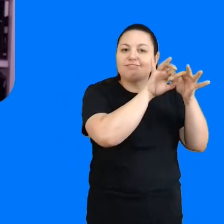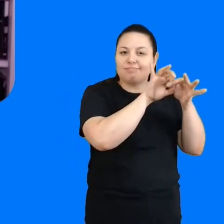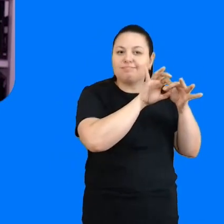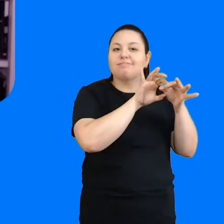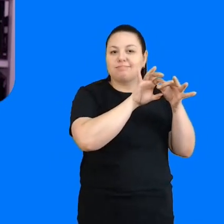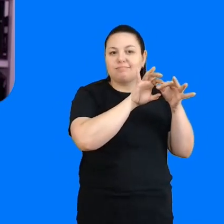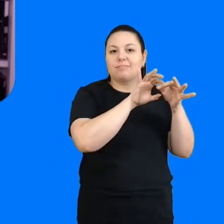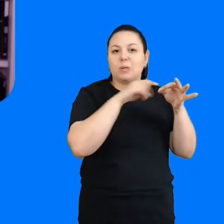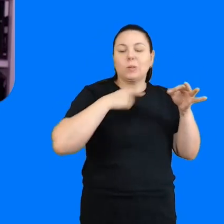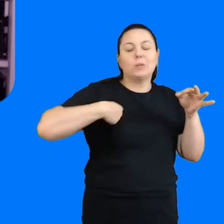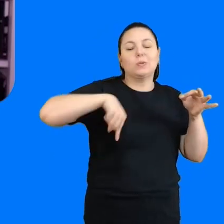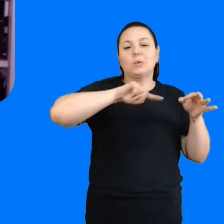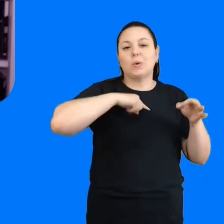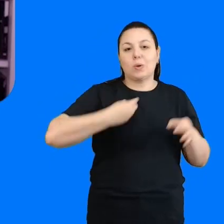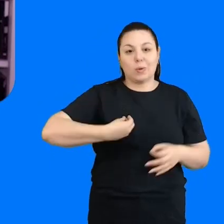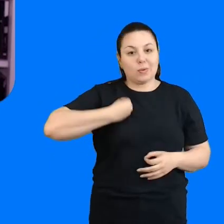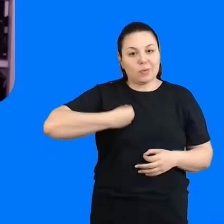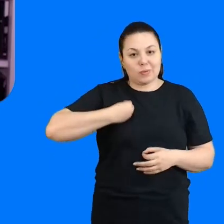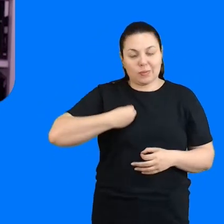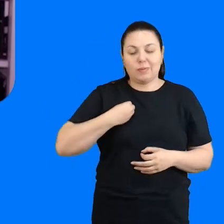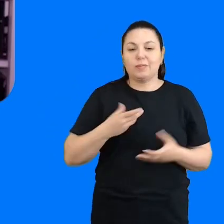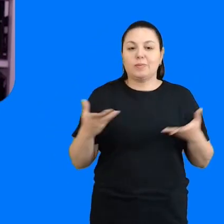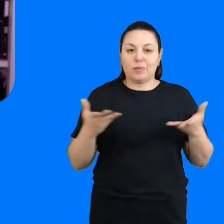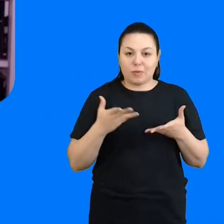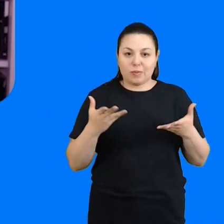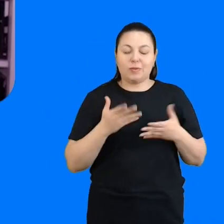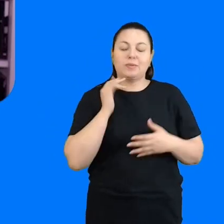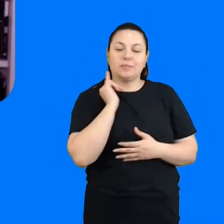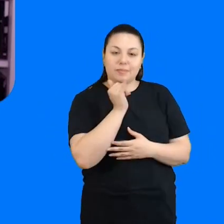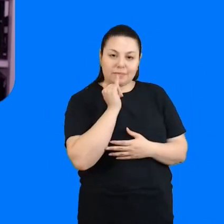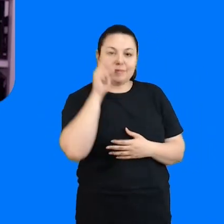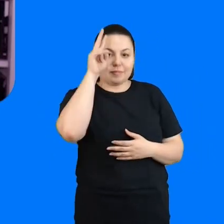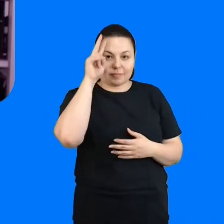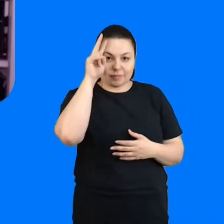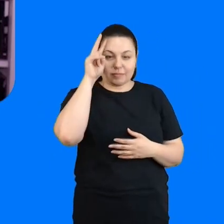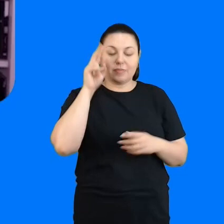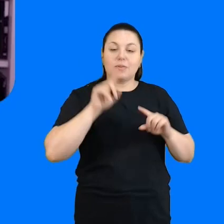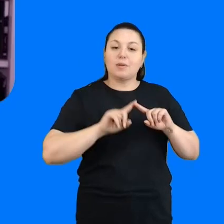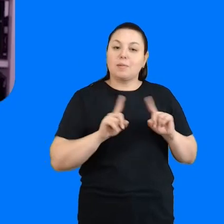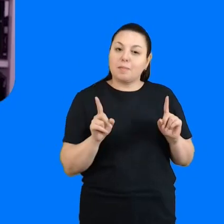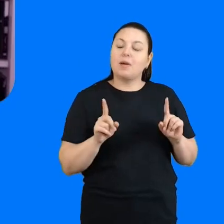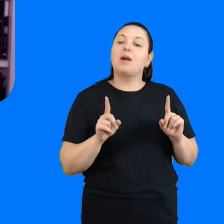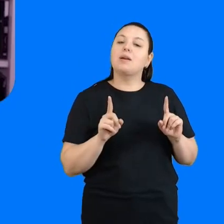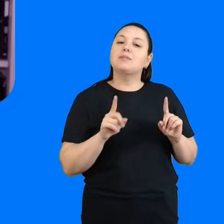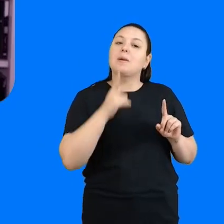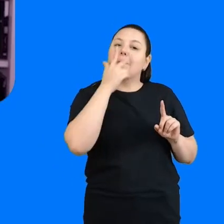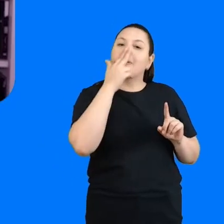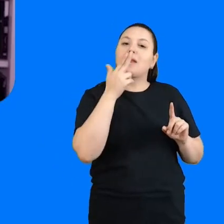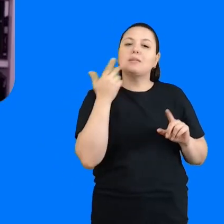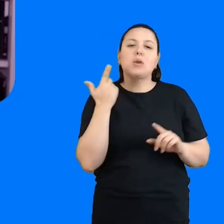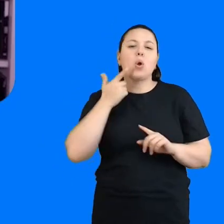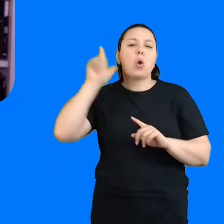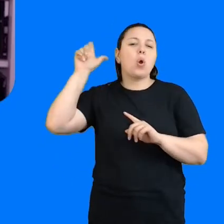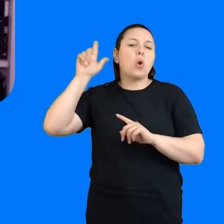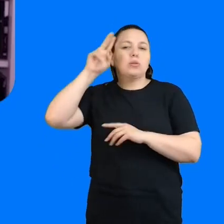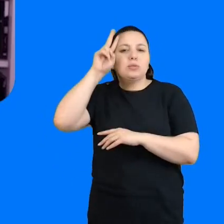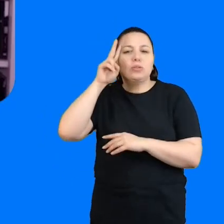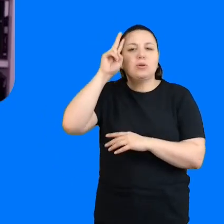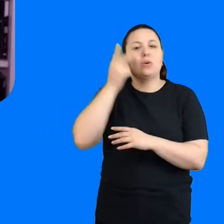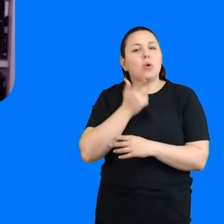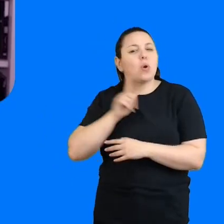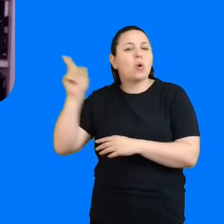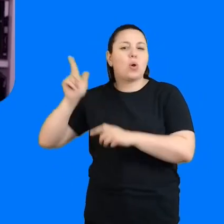estamos tão presentes a contar a história que descarregamos coisas de outros lugares, de outros universos e que